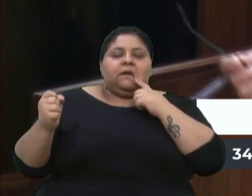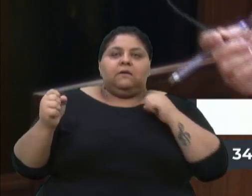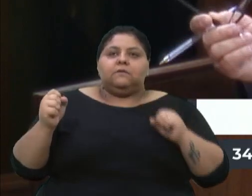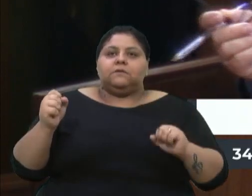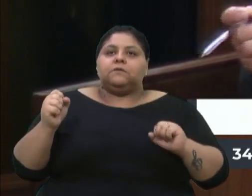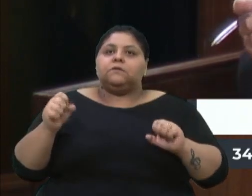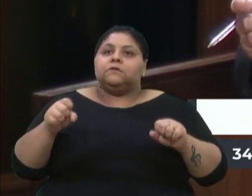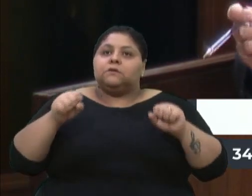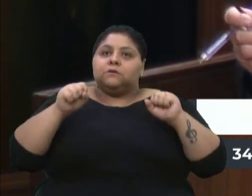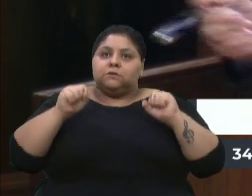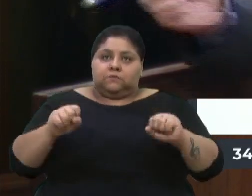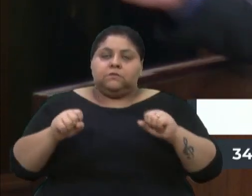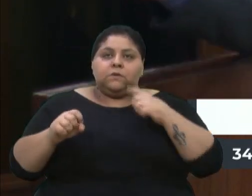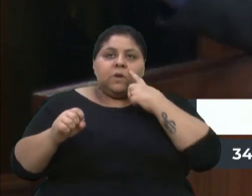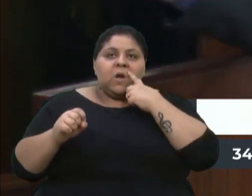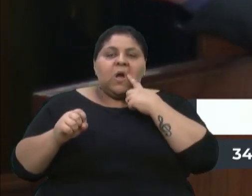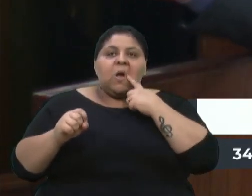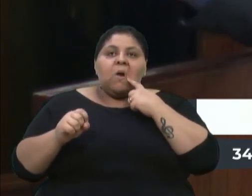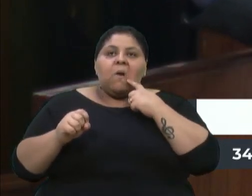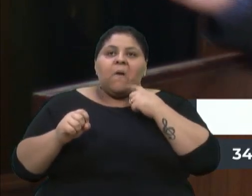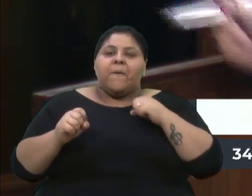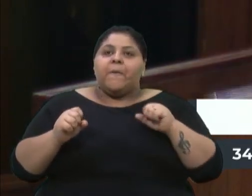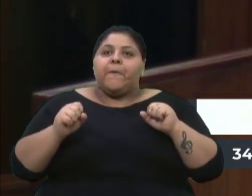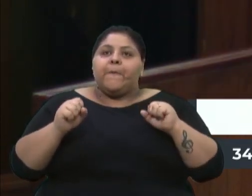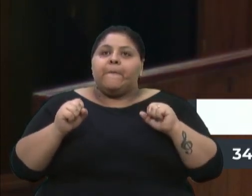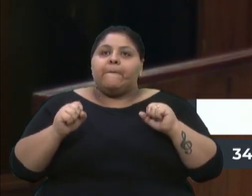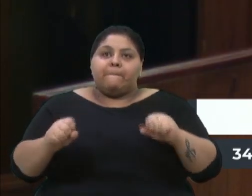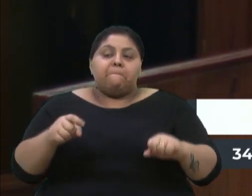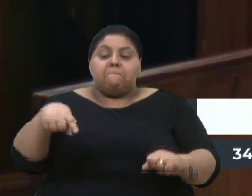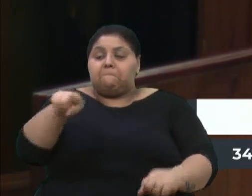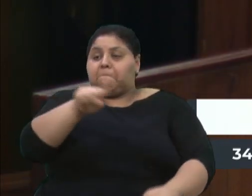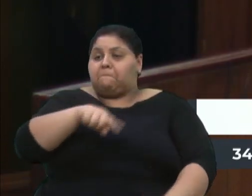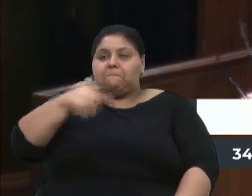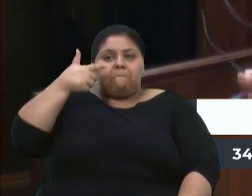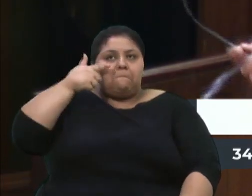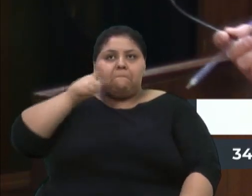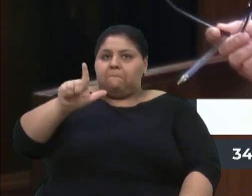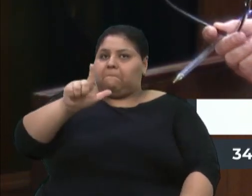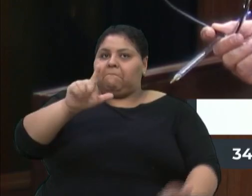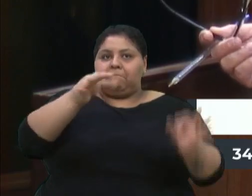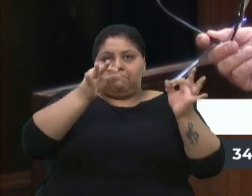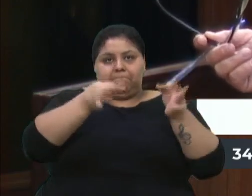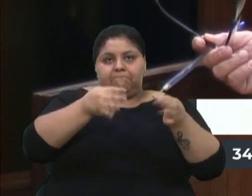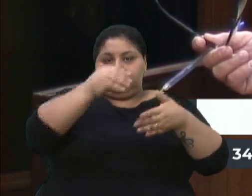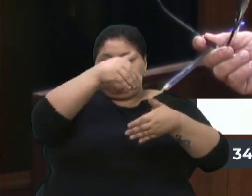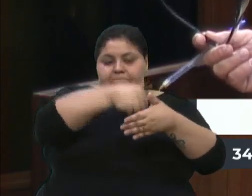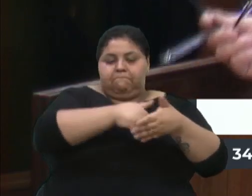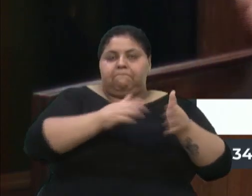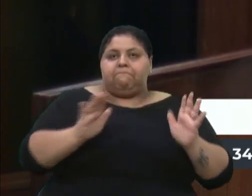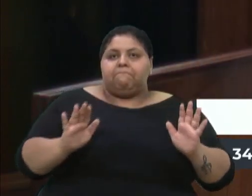Pode ser que não vamos conseguir aprovar aqui a compra de uniformes.